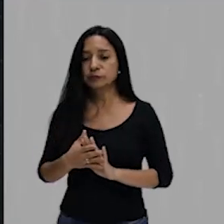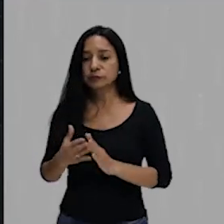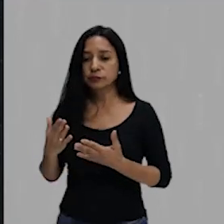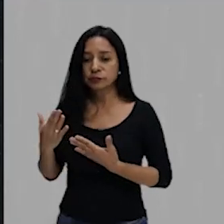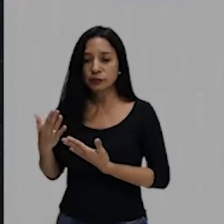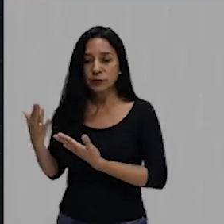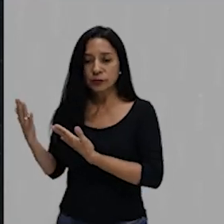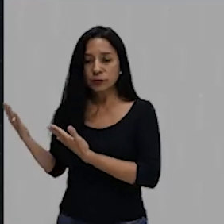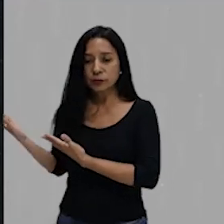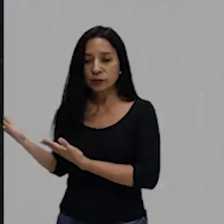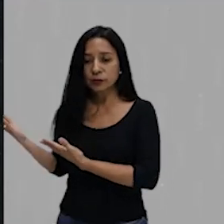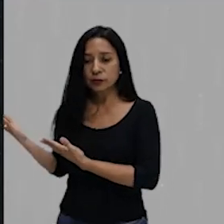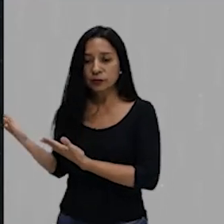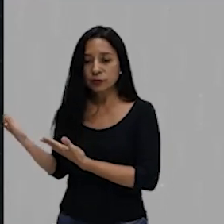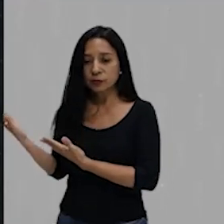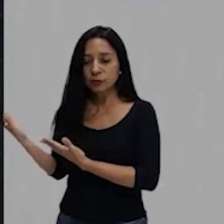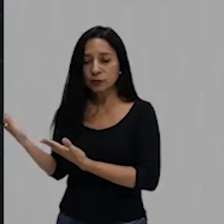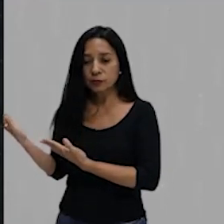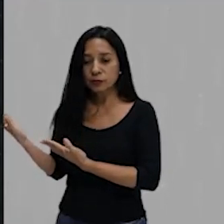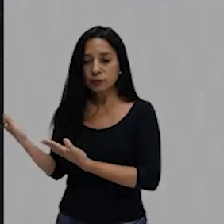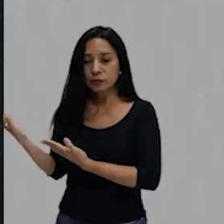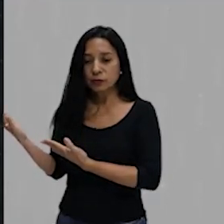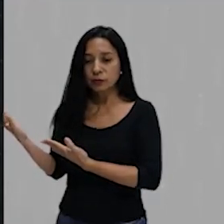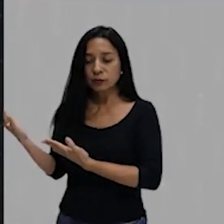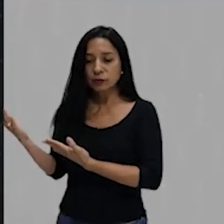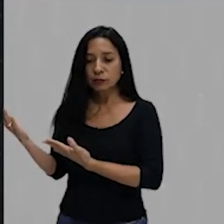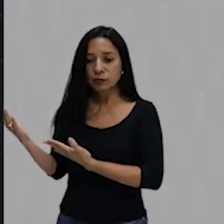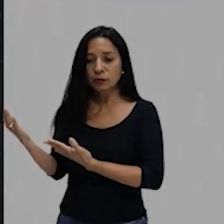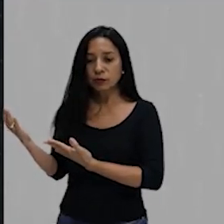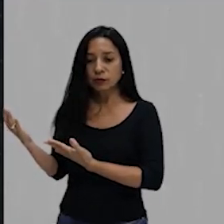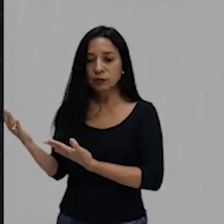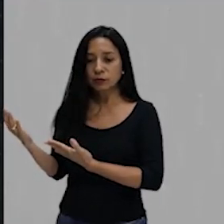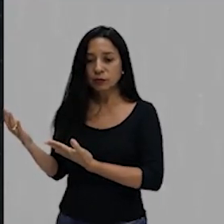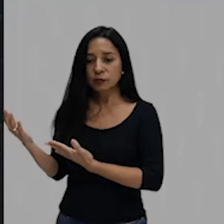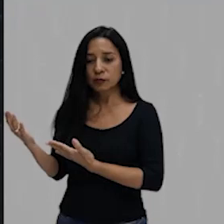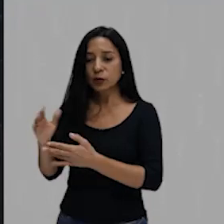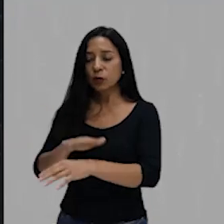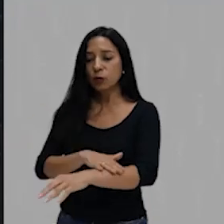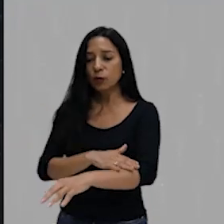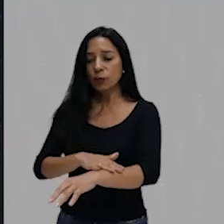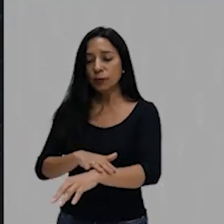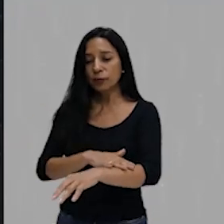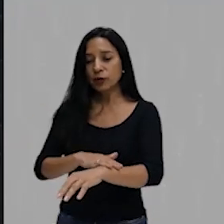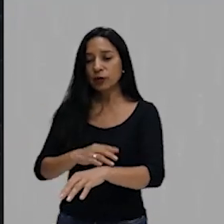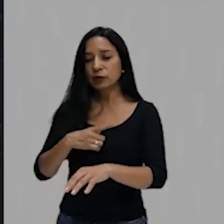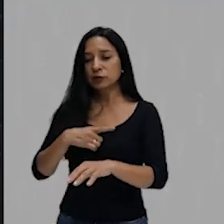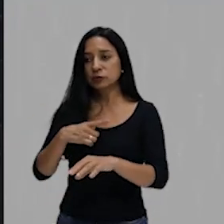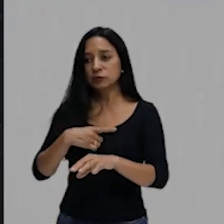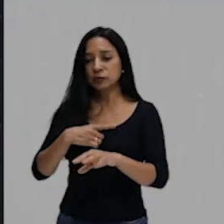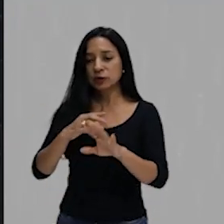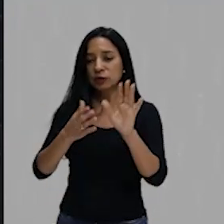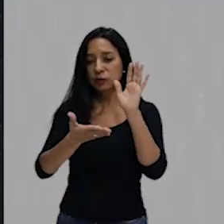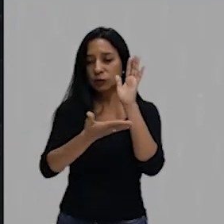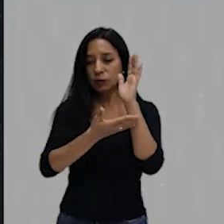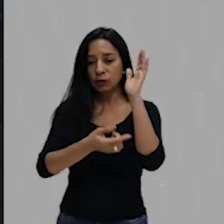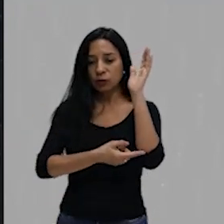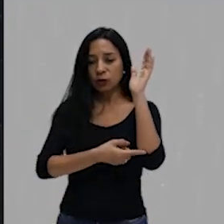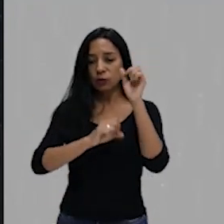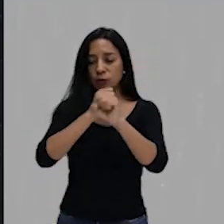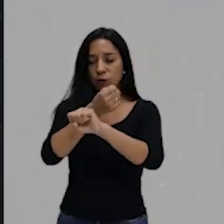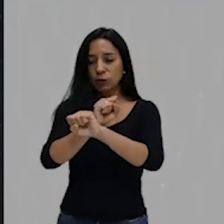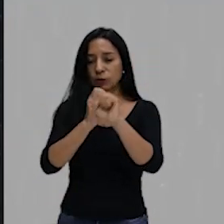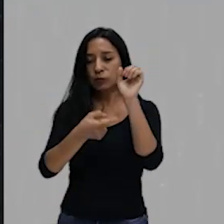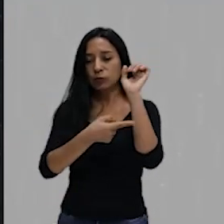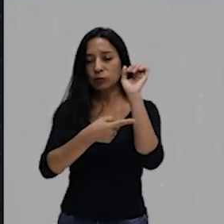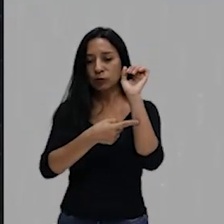rádio, esse osso aqui é chamado de rádio. Nós temos o nosso braço, ele tem dois ossos, né? O que é